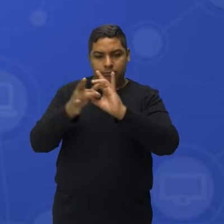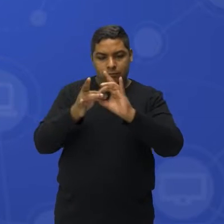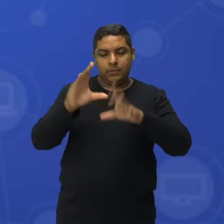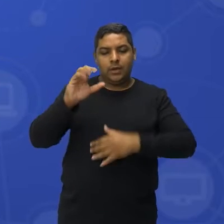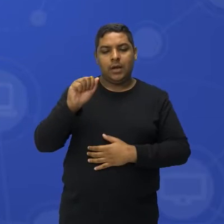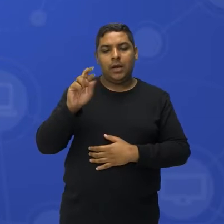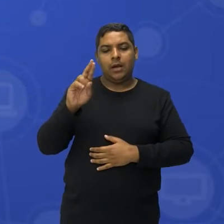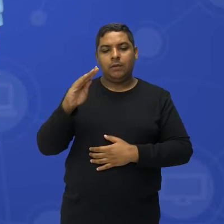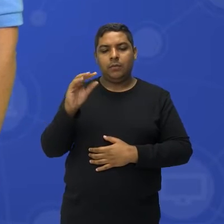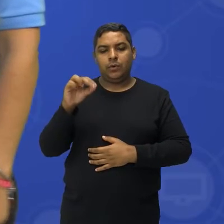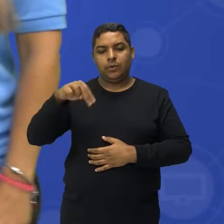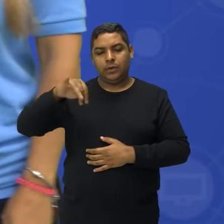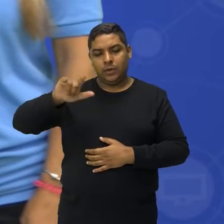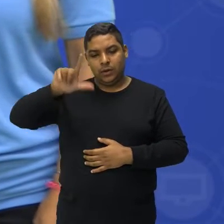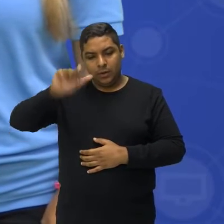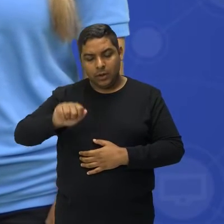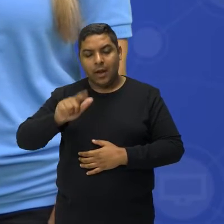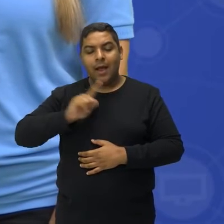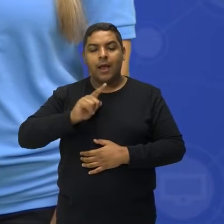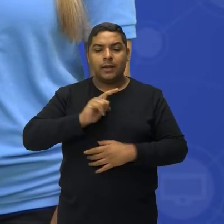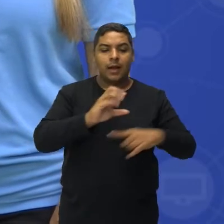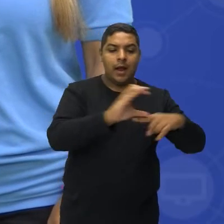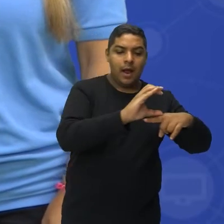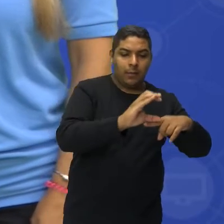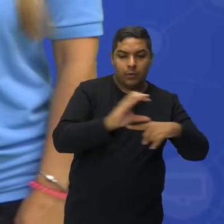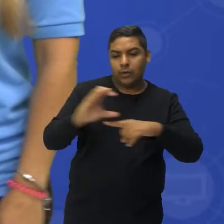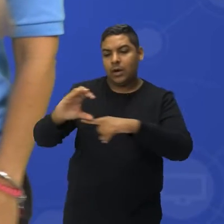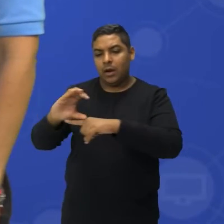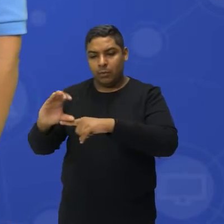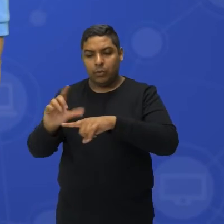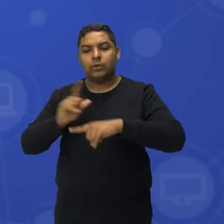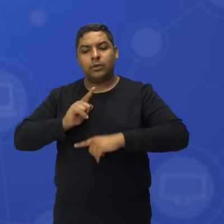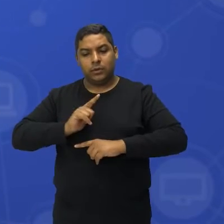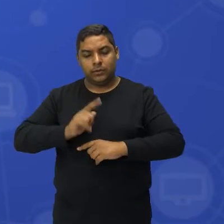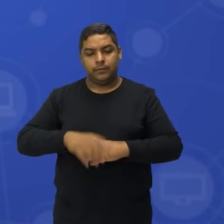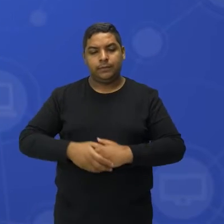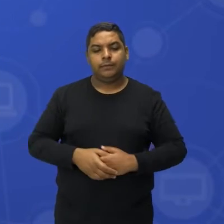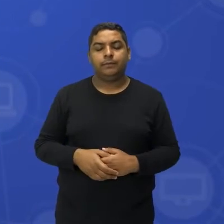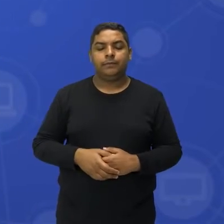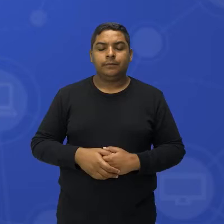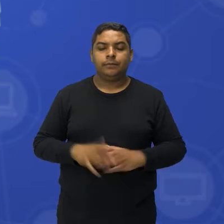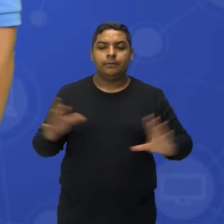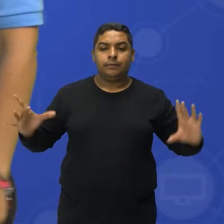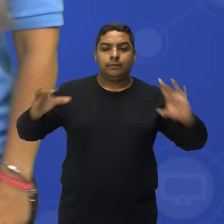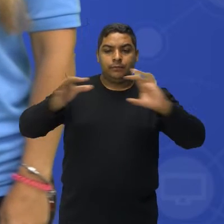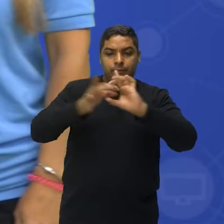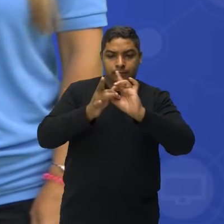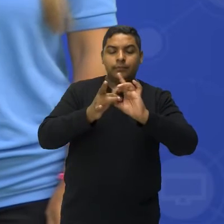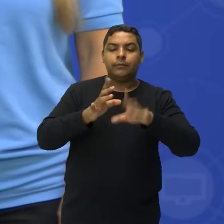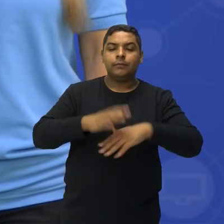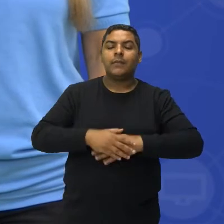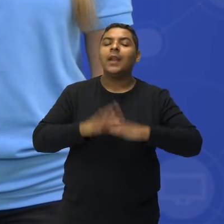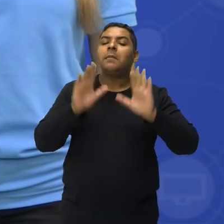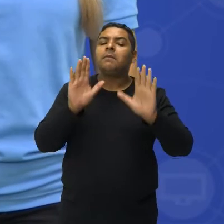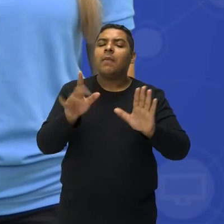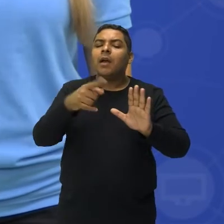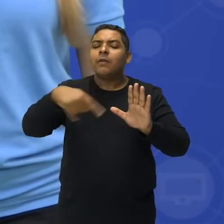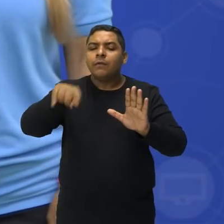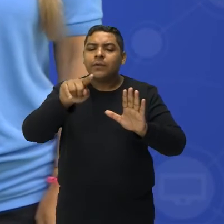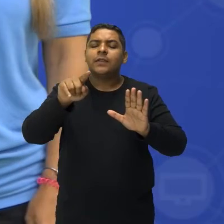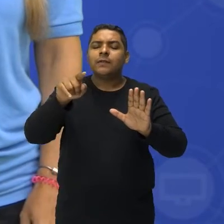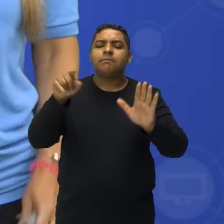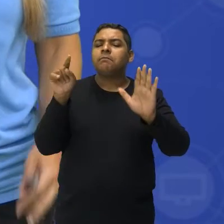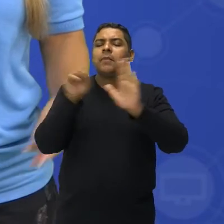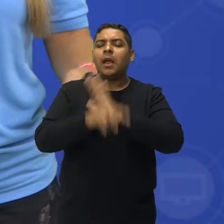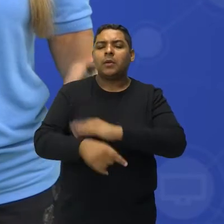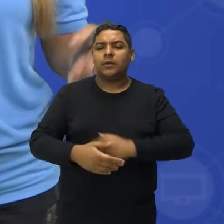Percebam que nós temos carbonos de um lado e do outro, né? Radicais orgânicos de um lado e do outro. Mas aí você vai me